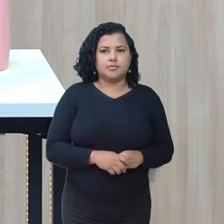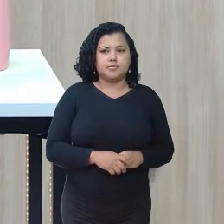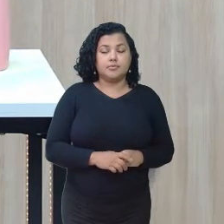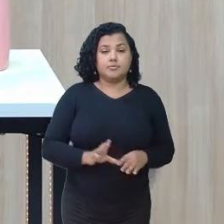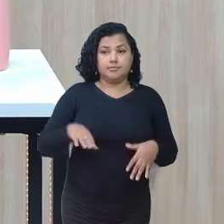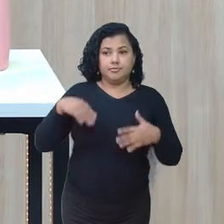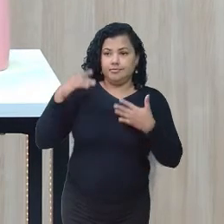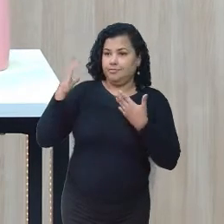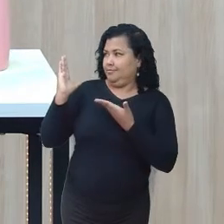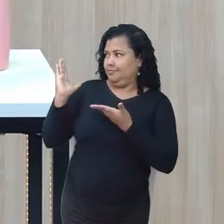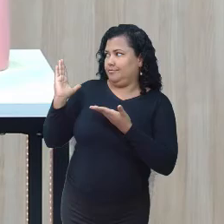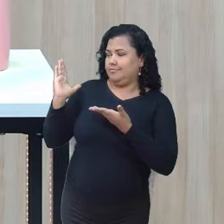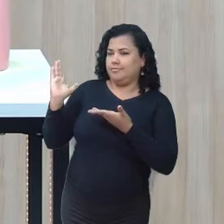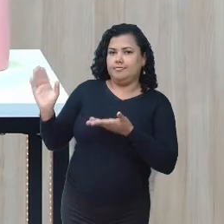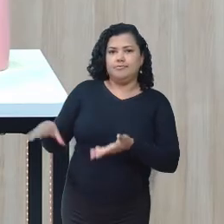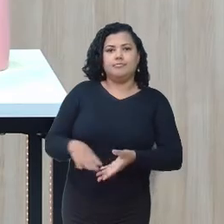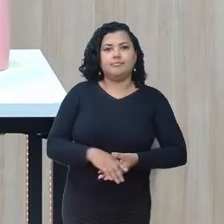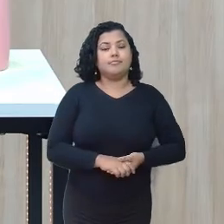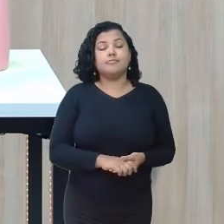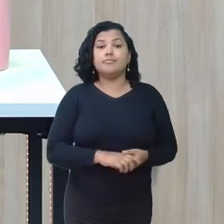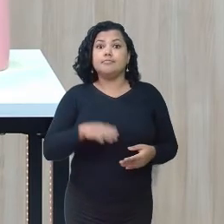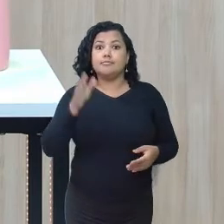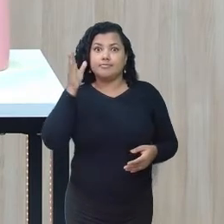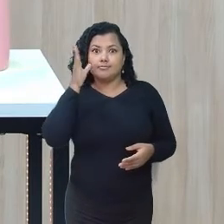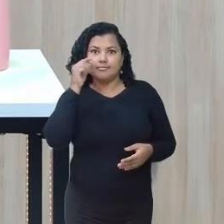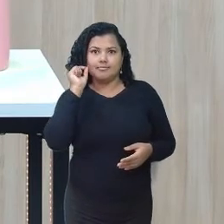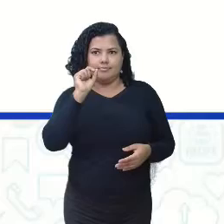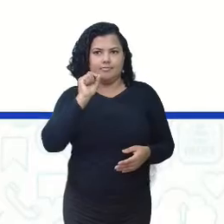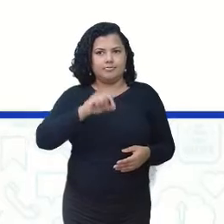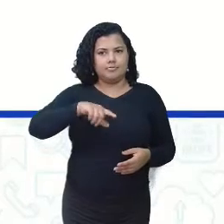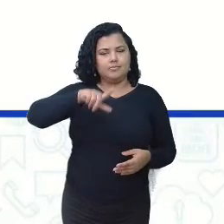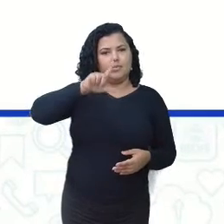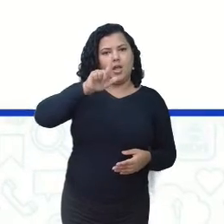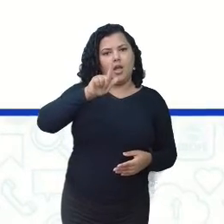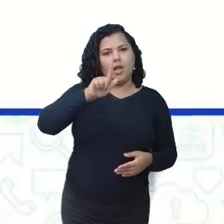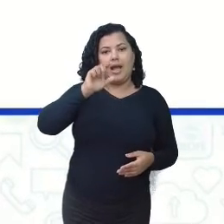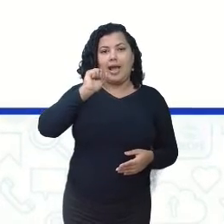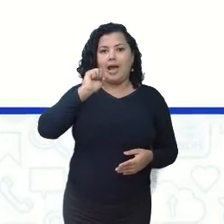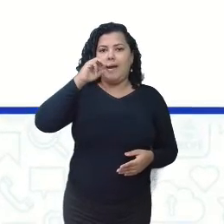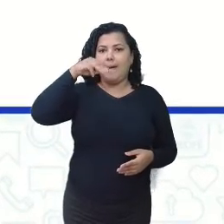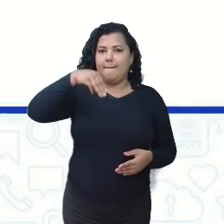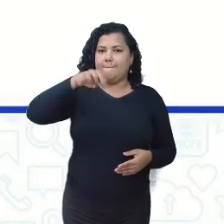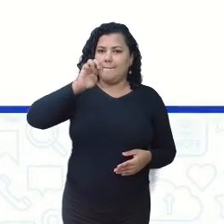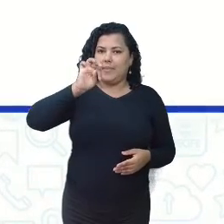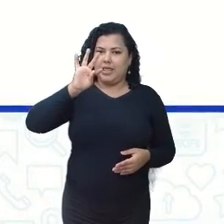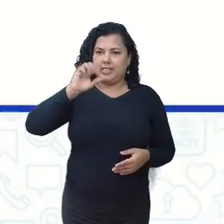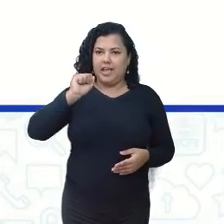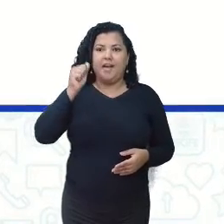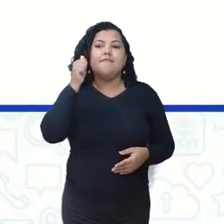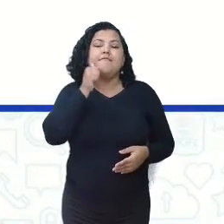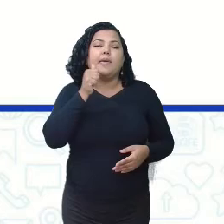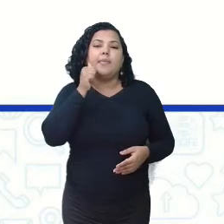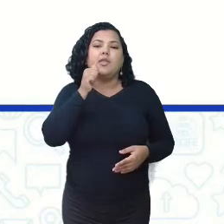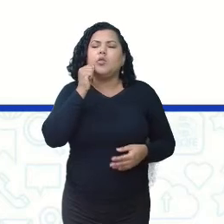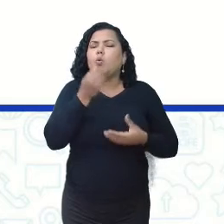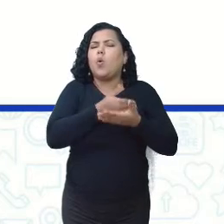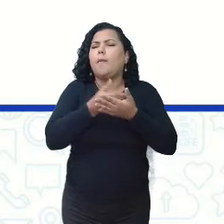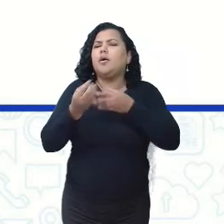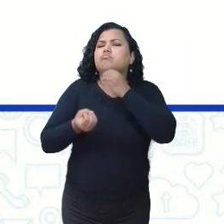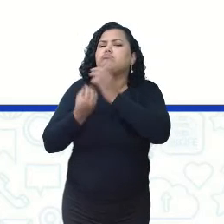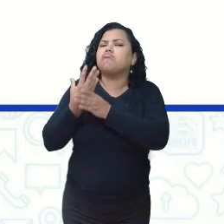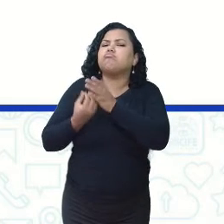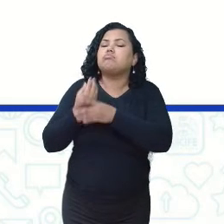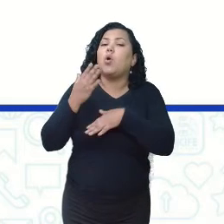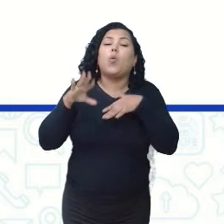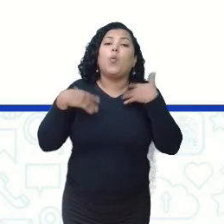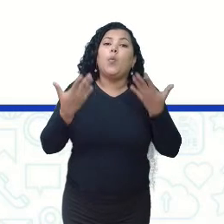E aqui tem uma curiosidade também, que o gameta feminino, ele começa a ser produzido